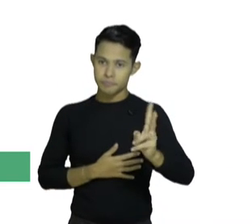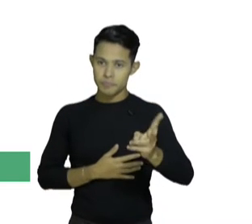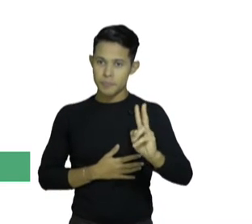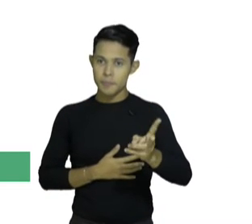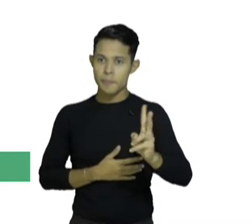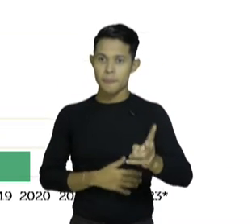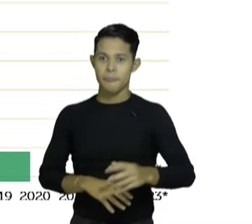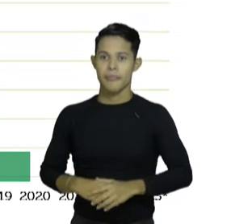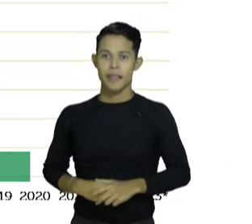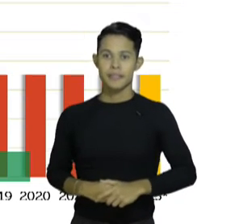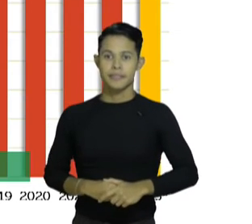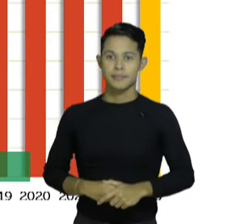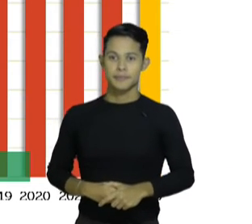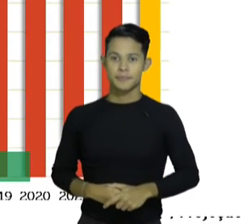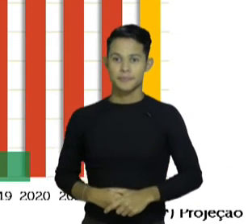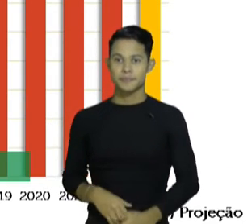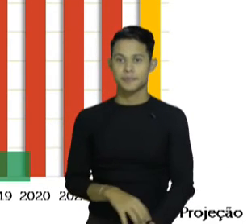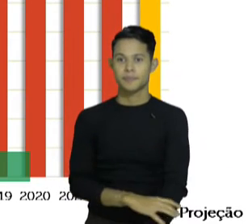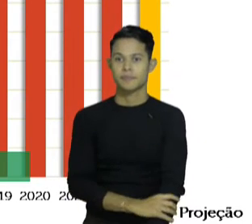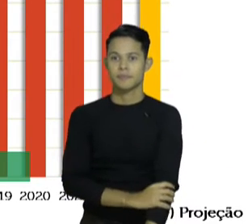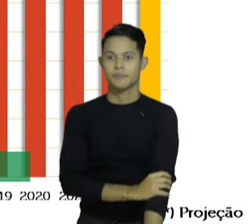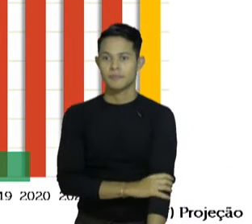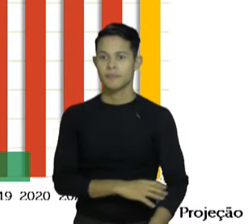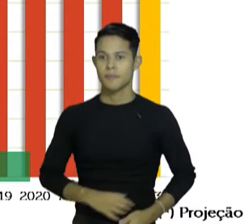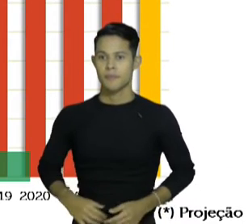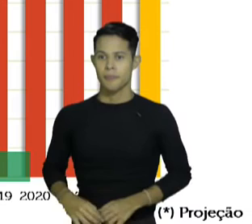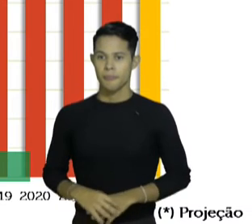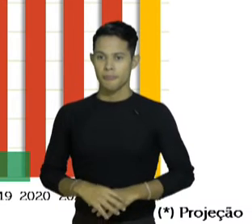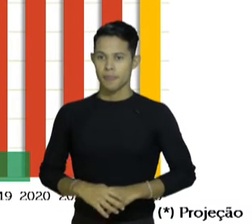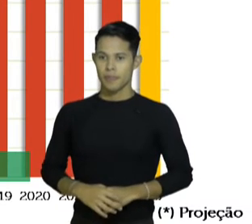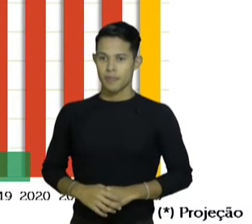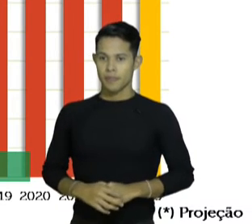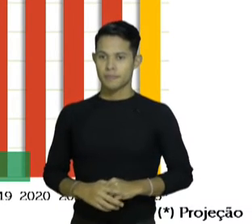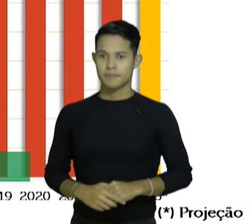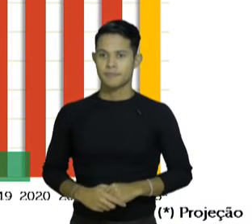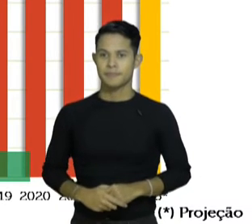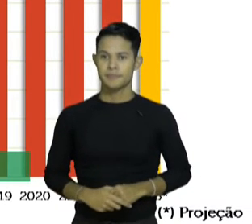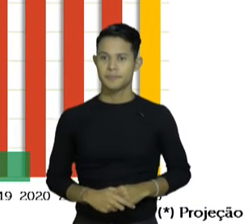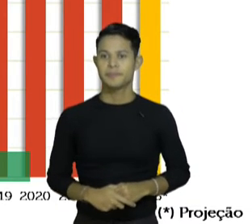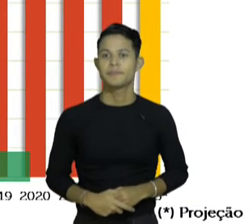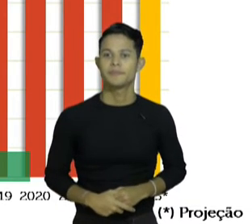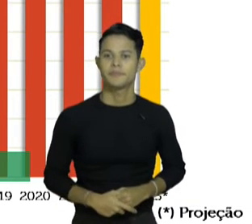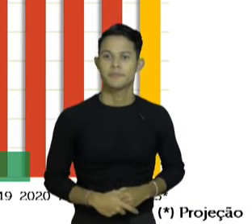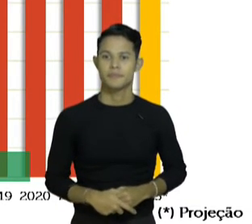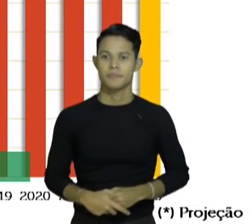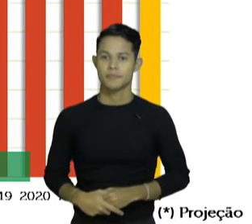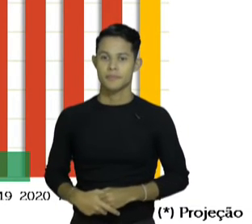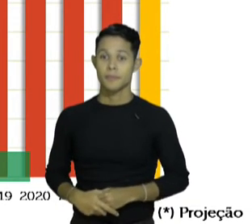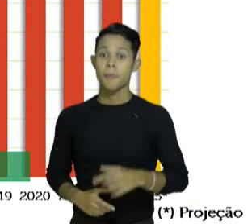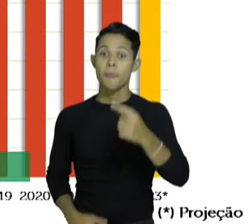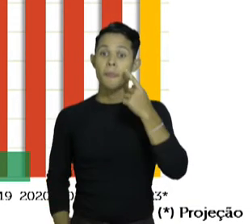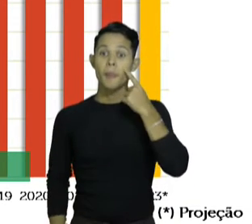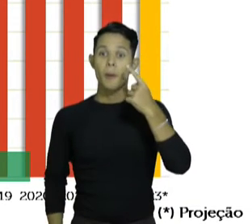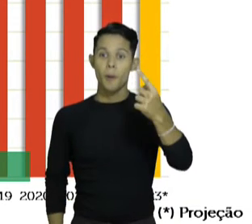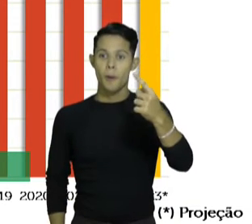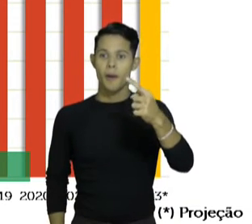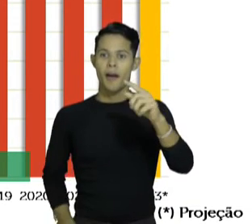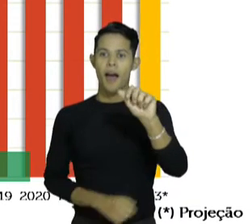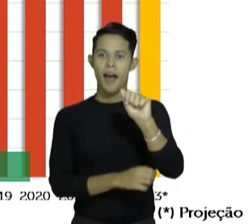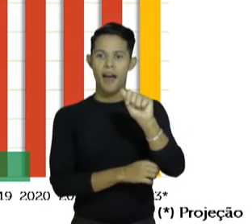que nós trazemos um exemplo isso é